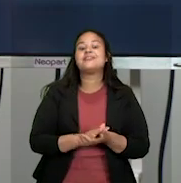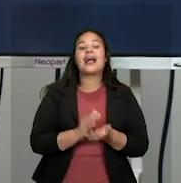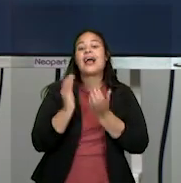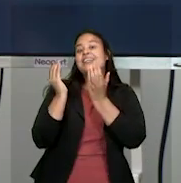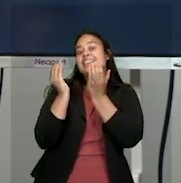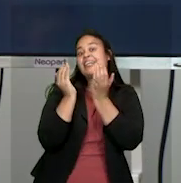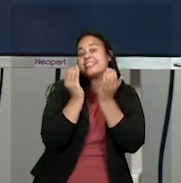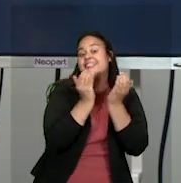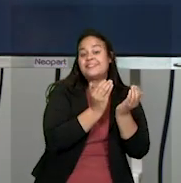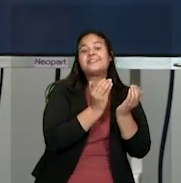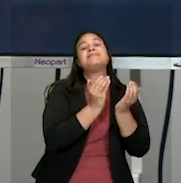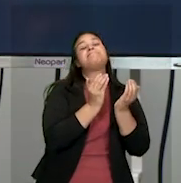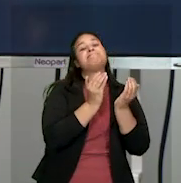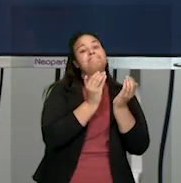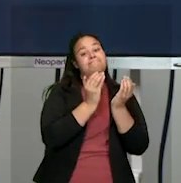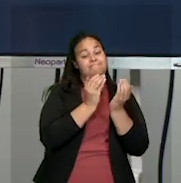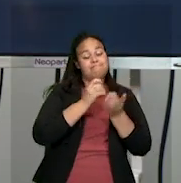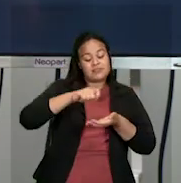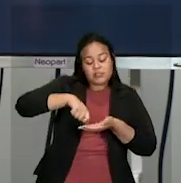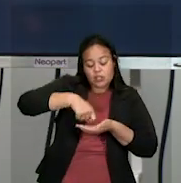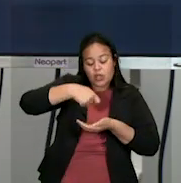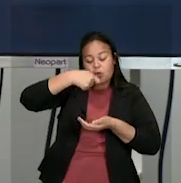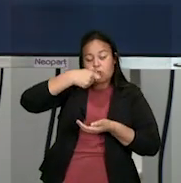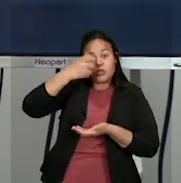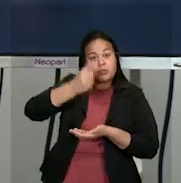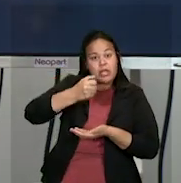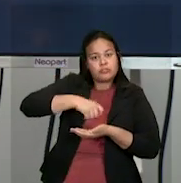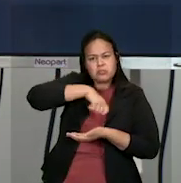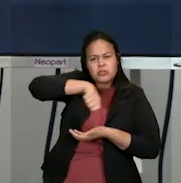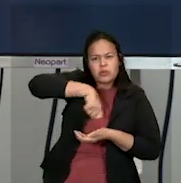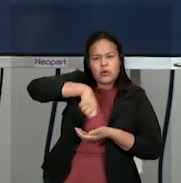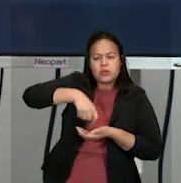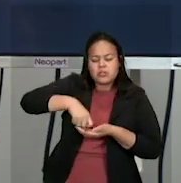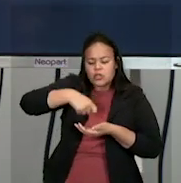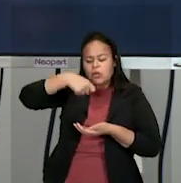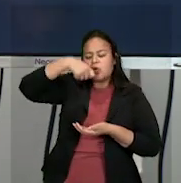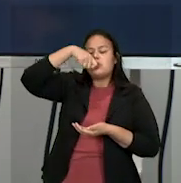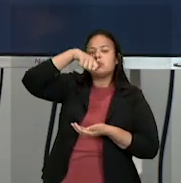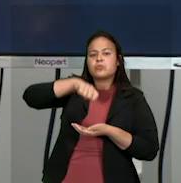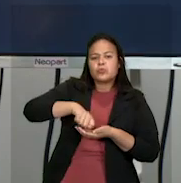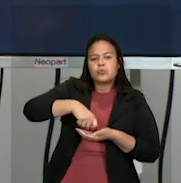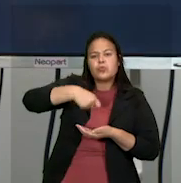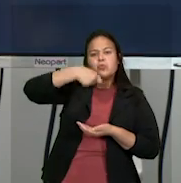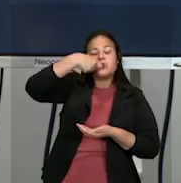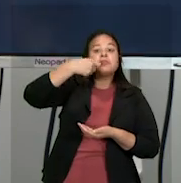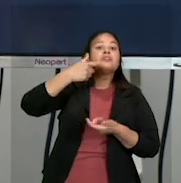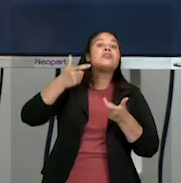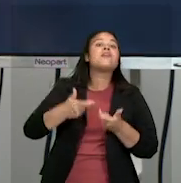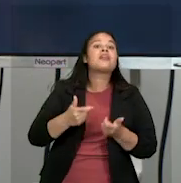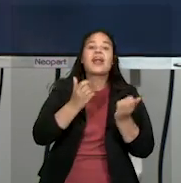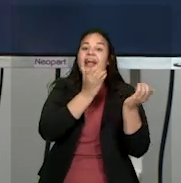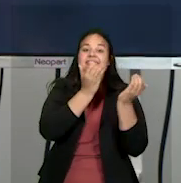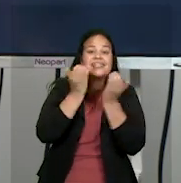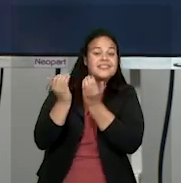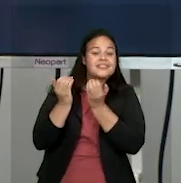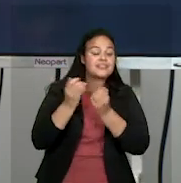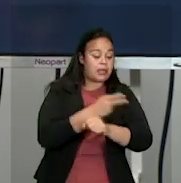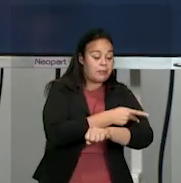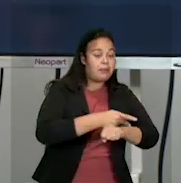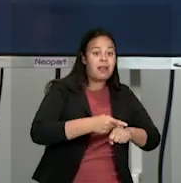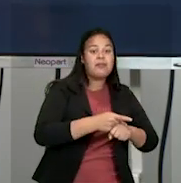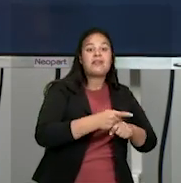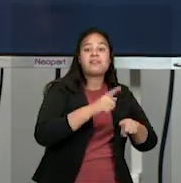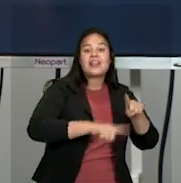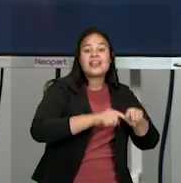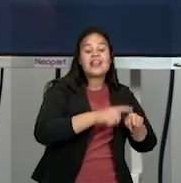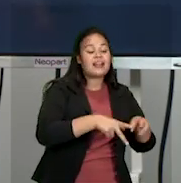milho. O cereal matinal, que é ele é feito de milho. Então, a matéria-prima vem do campo.